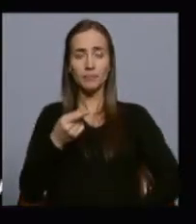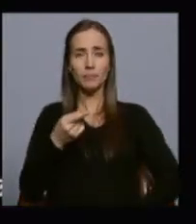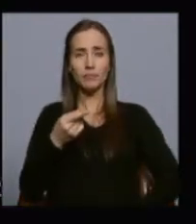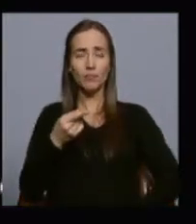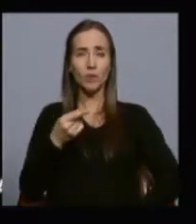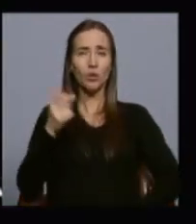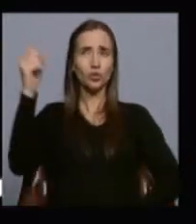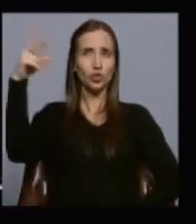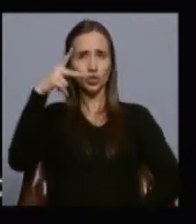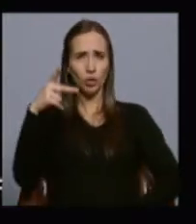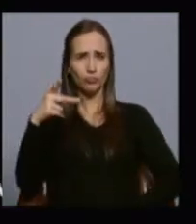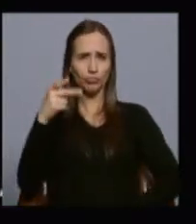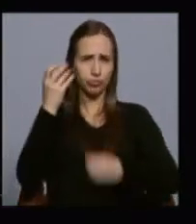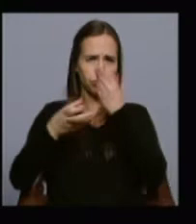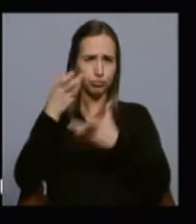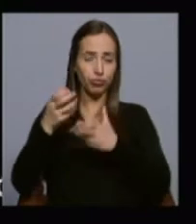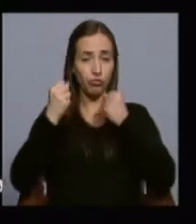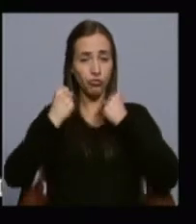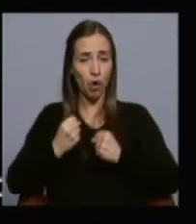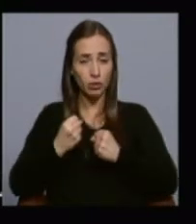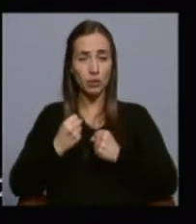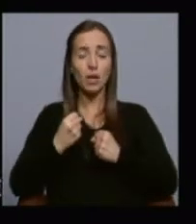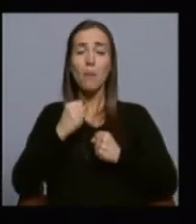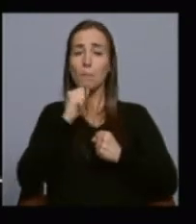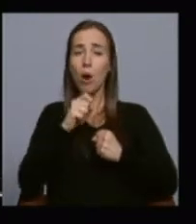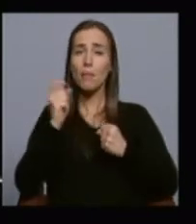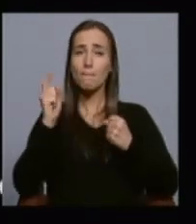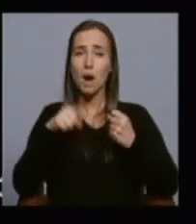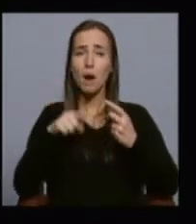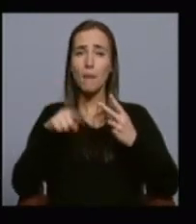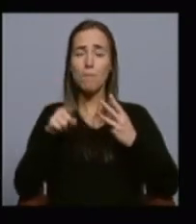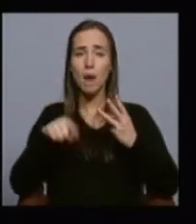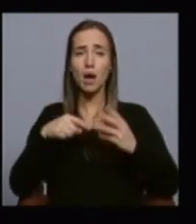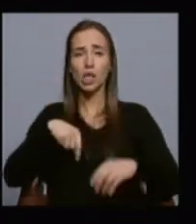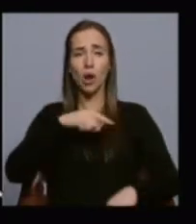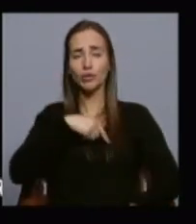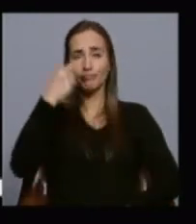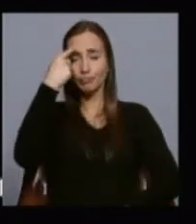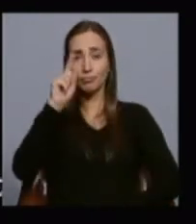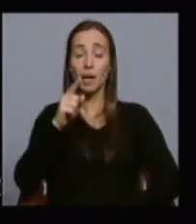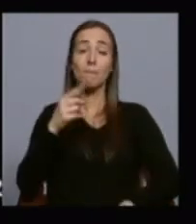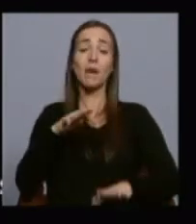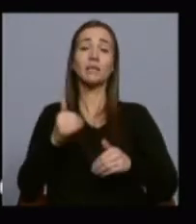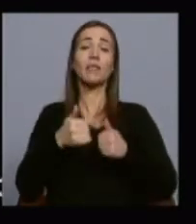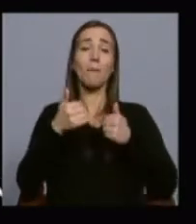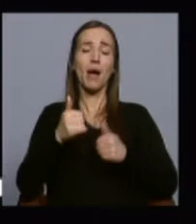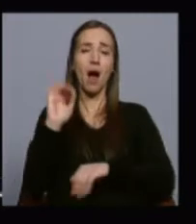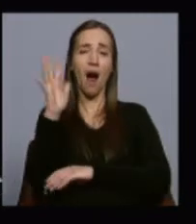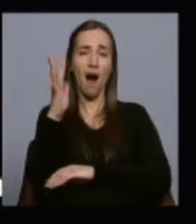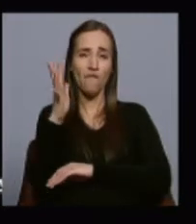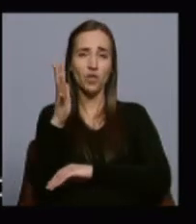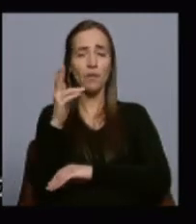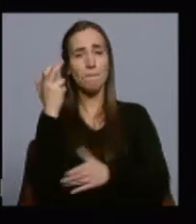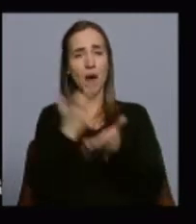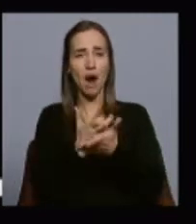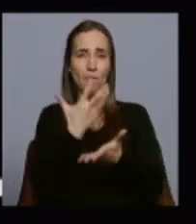solares muito elevadas são capazes de ser muito mais frequentes do que aquilo que nós pensávamos. Ainda bem que as árvores têm esse registro e guardam